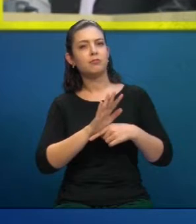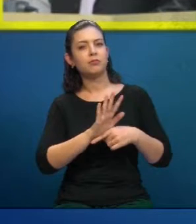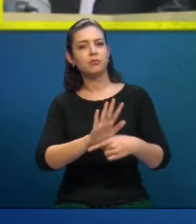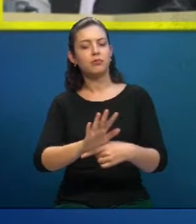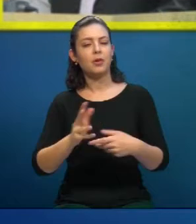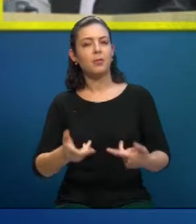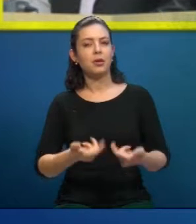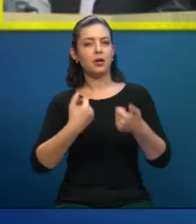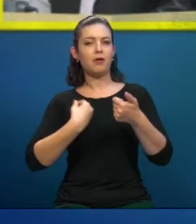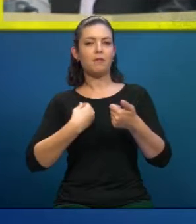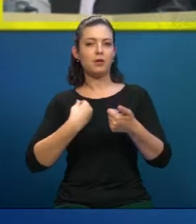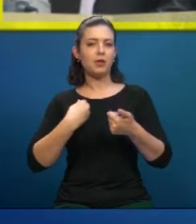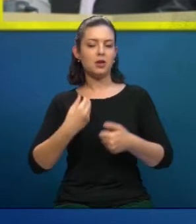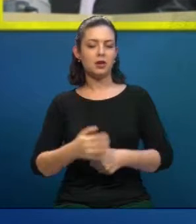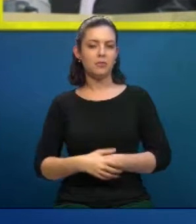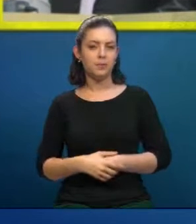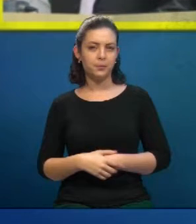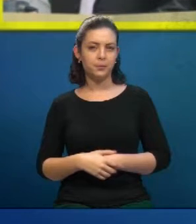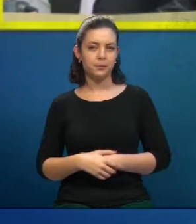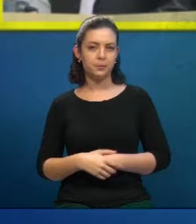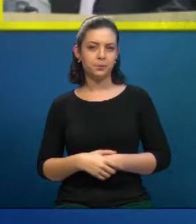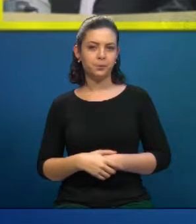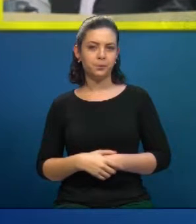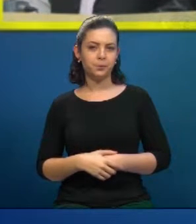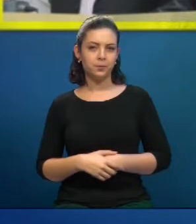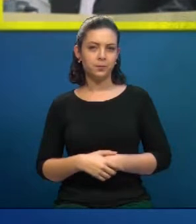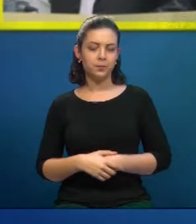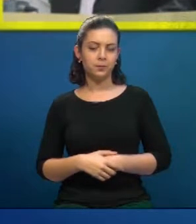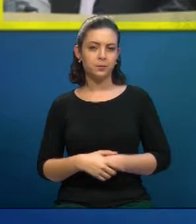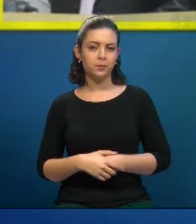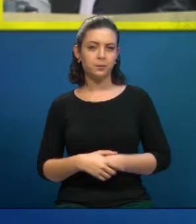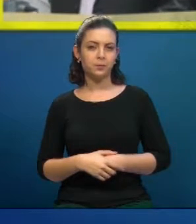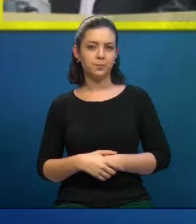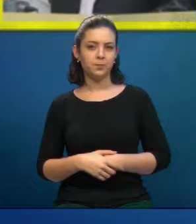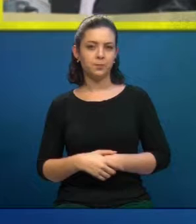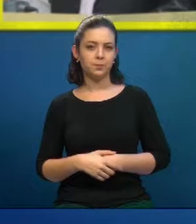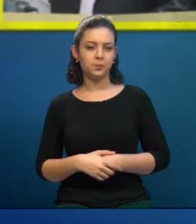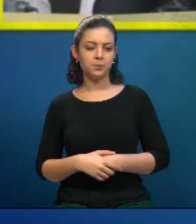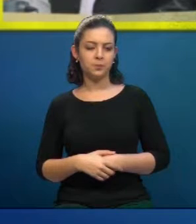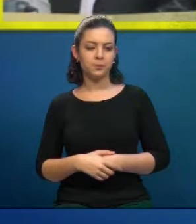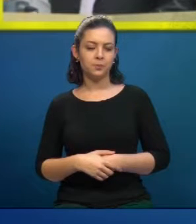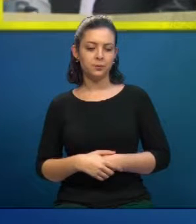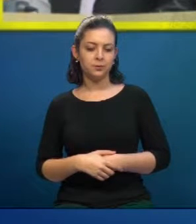melhorar melhorar a qualidade de vida das pessoas moradoras do jardim me